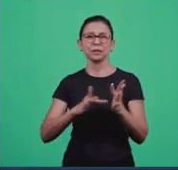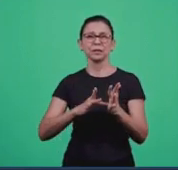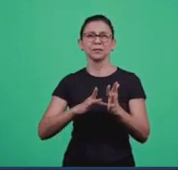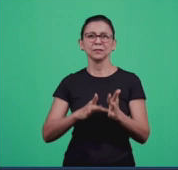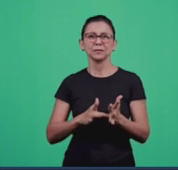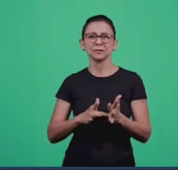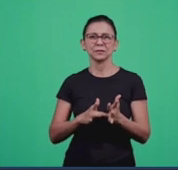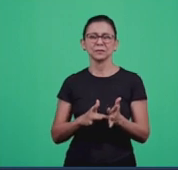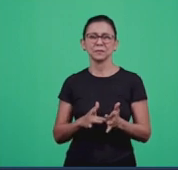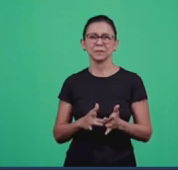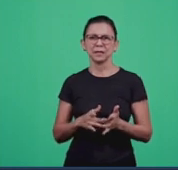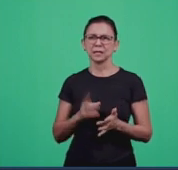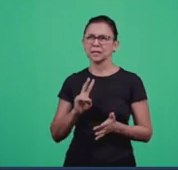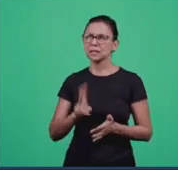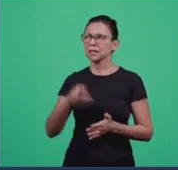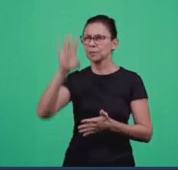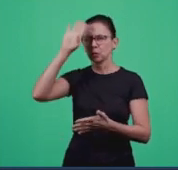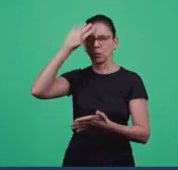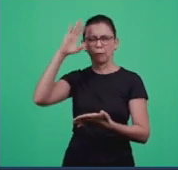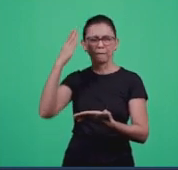temer e sempre